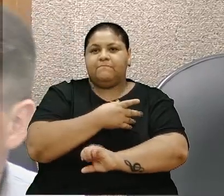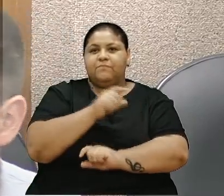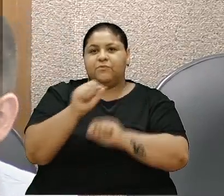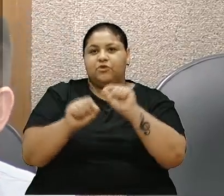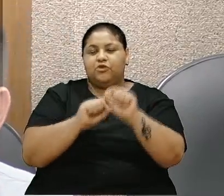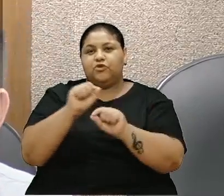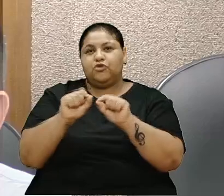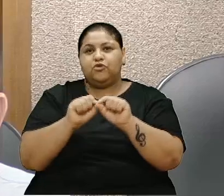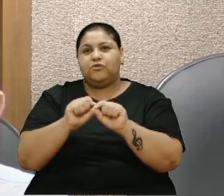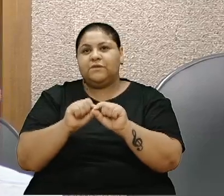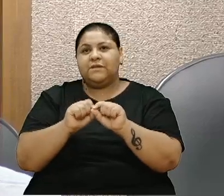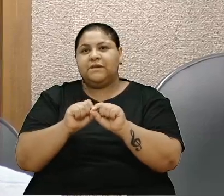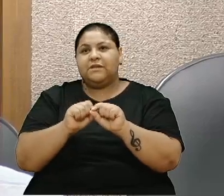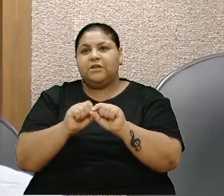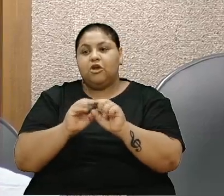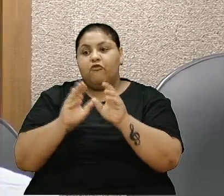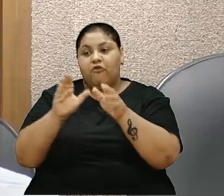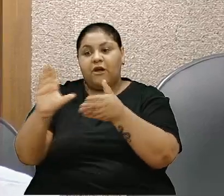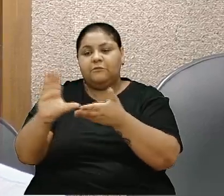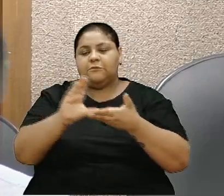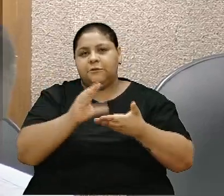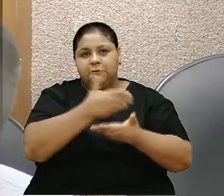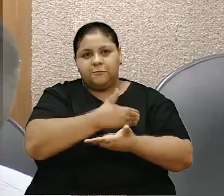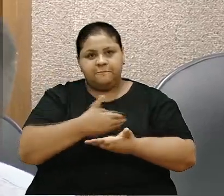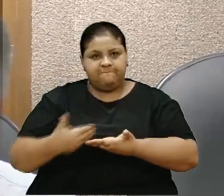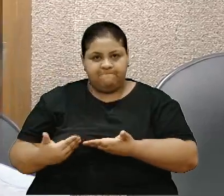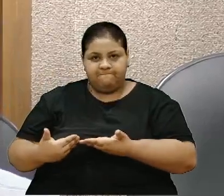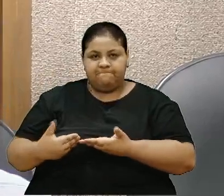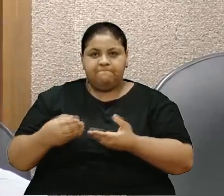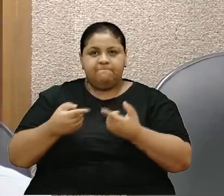dos recursos públicos, né? Mas,